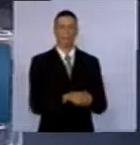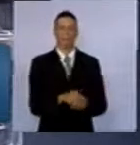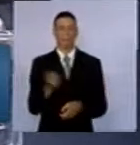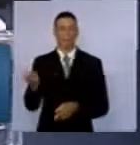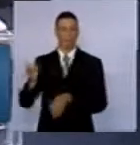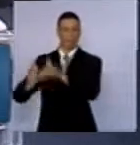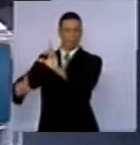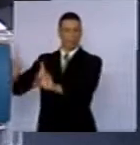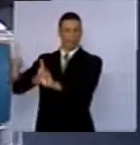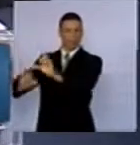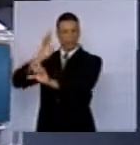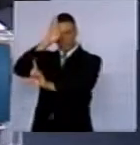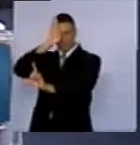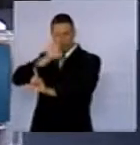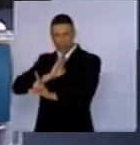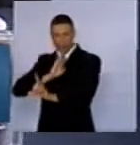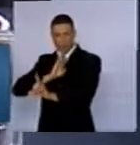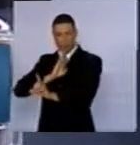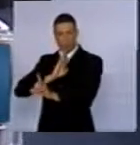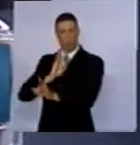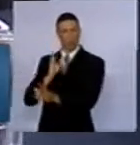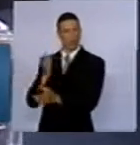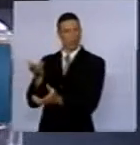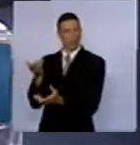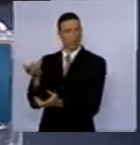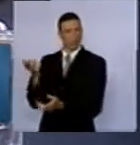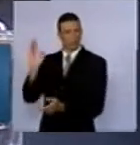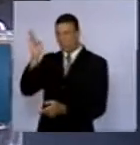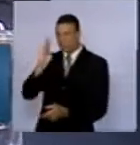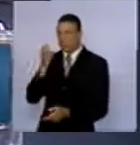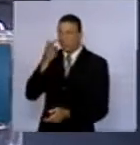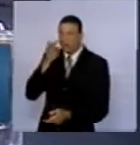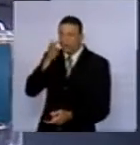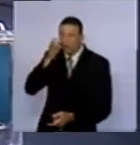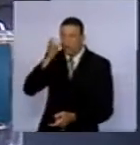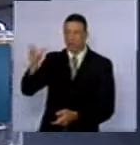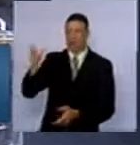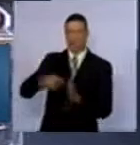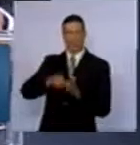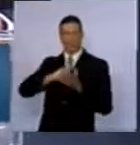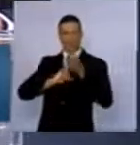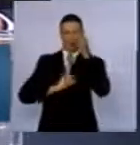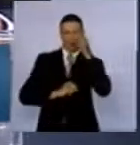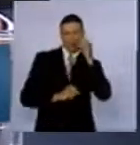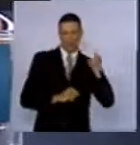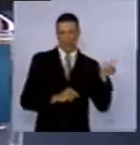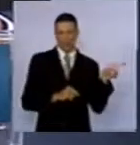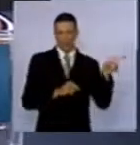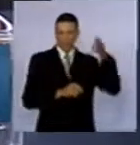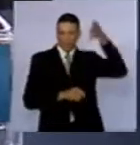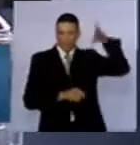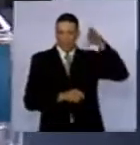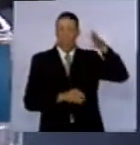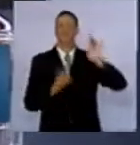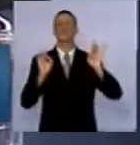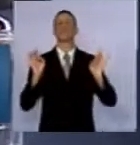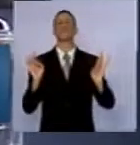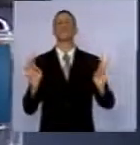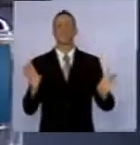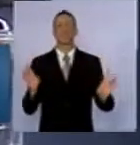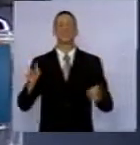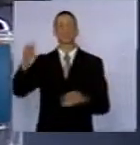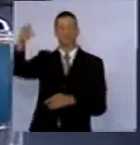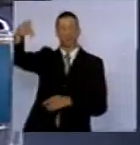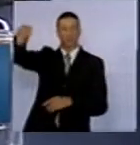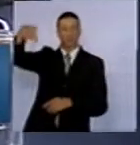amparando na televisão aberta, o brasileiro se gosta de assistir, né, como a Débora falou anteriormente, né? Aí é o fenômeno das grandes novelas. Nós